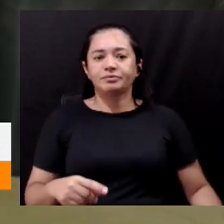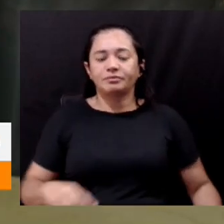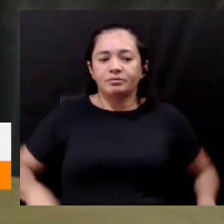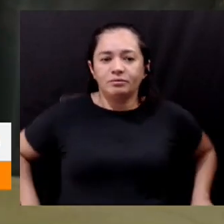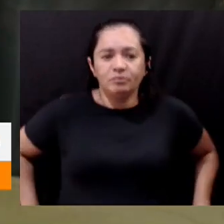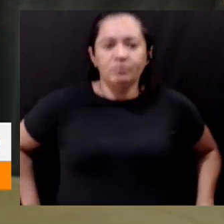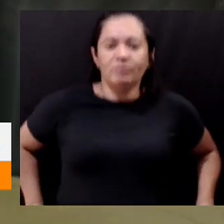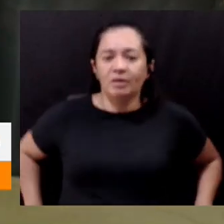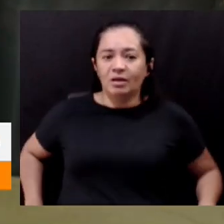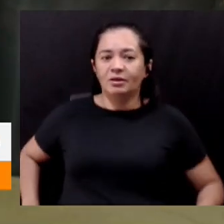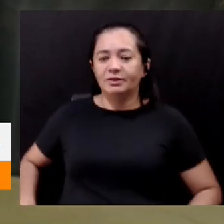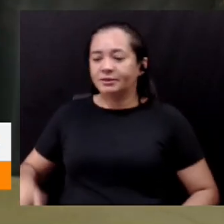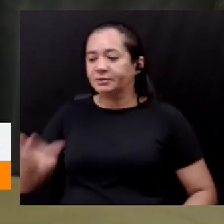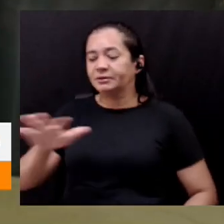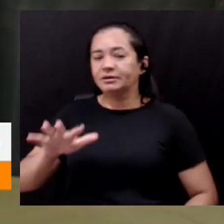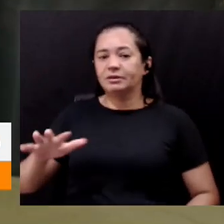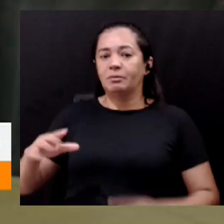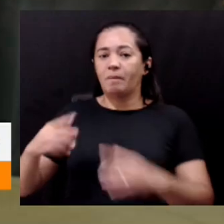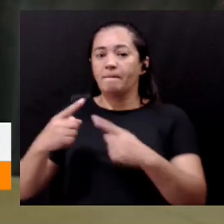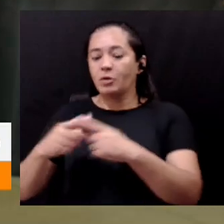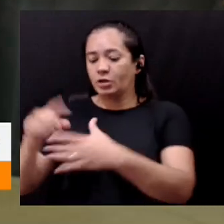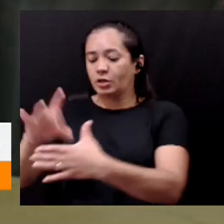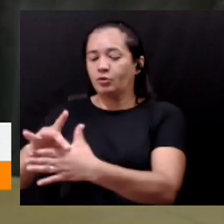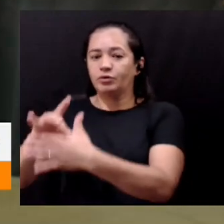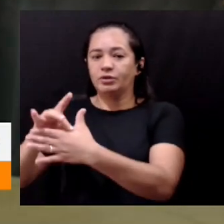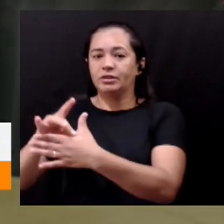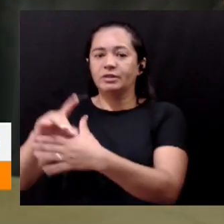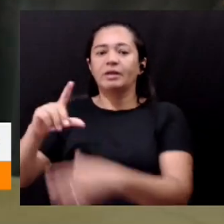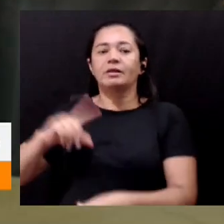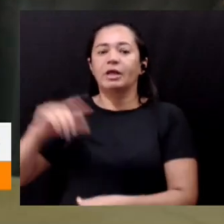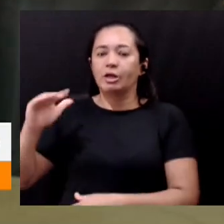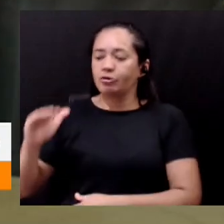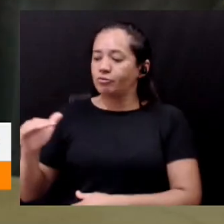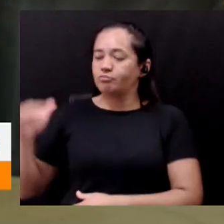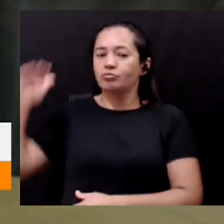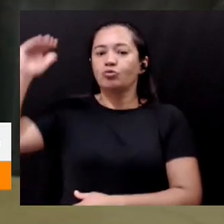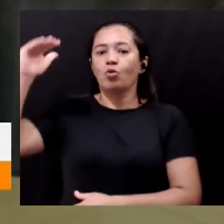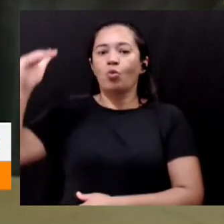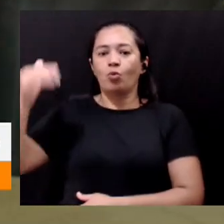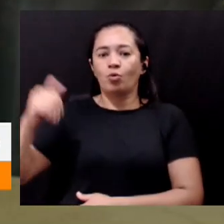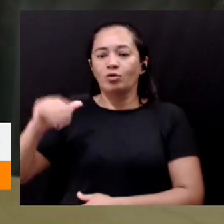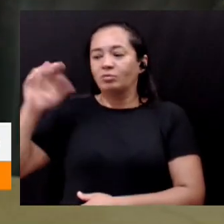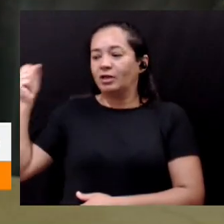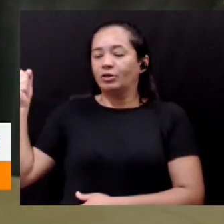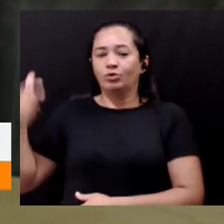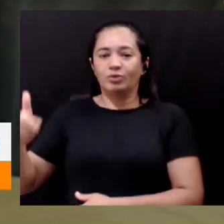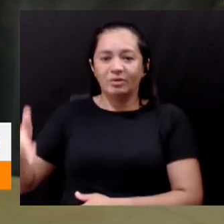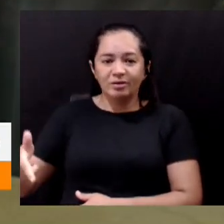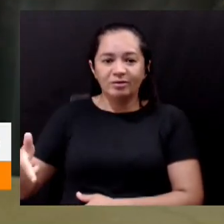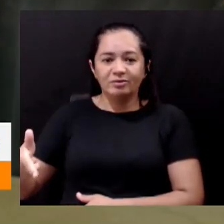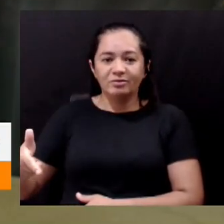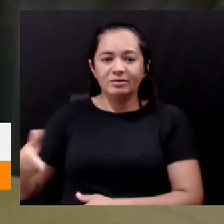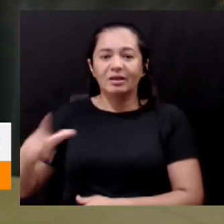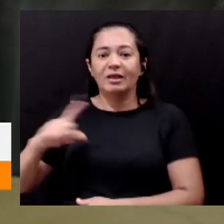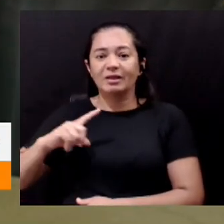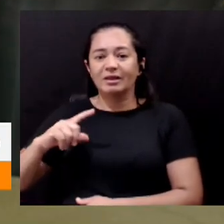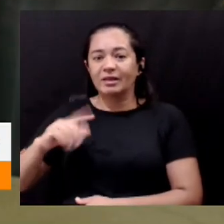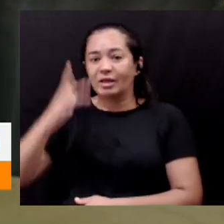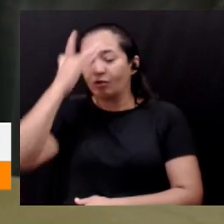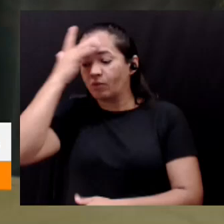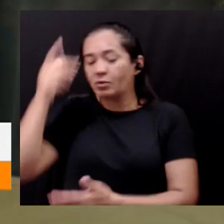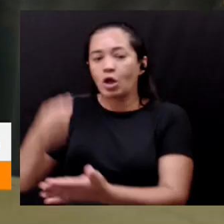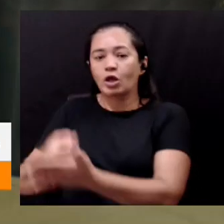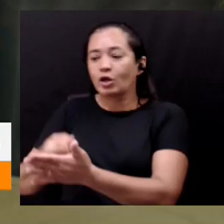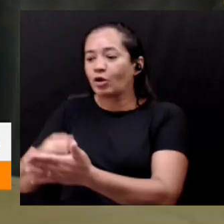do líder tem lá uma organização, que tem uma direção, que tem alguém que está cobrando o líder para cobrar